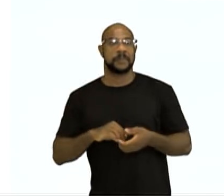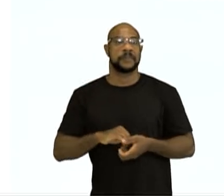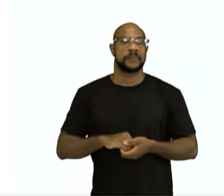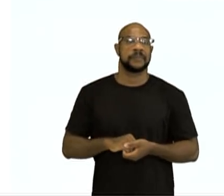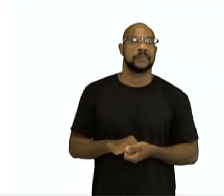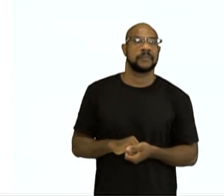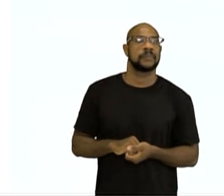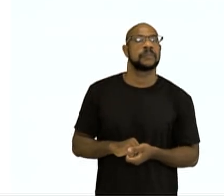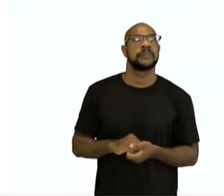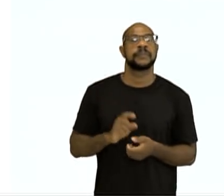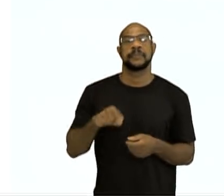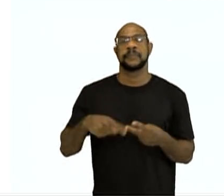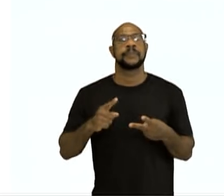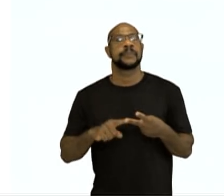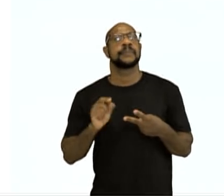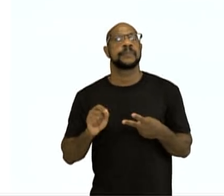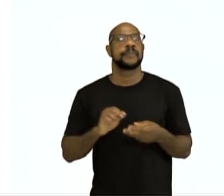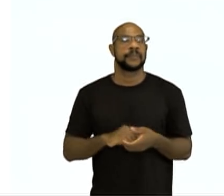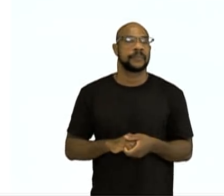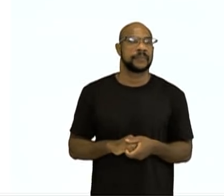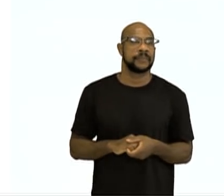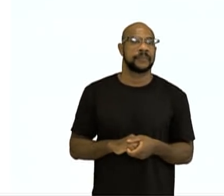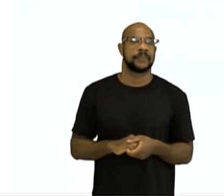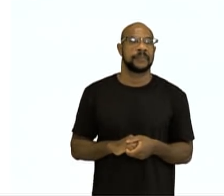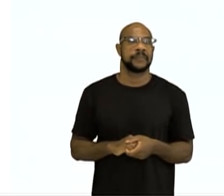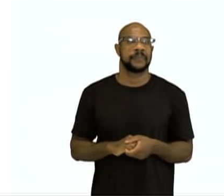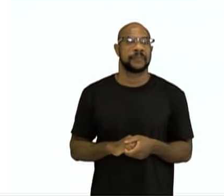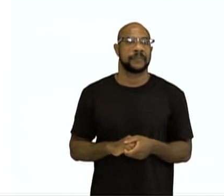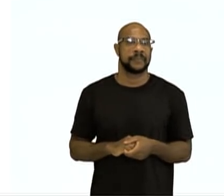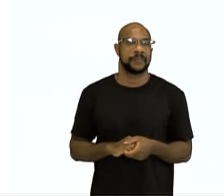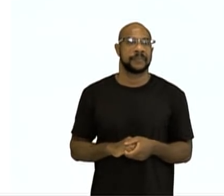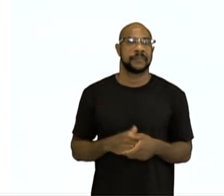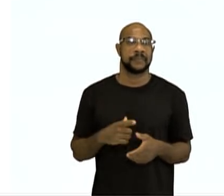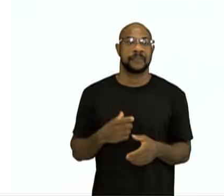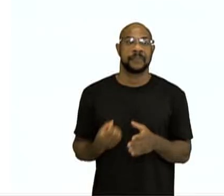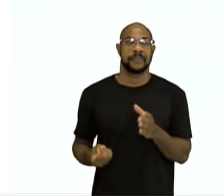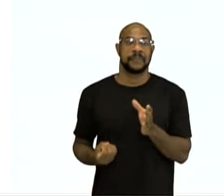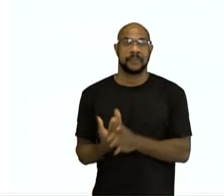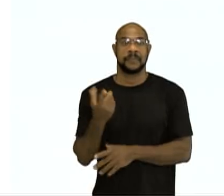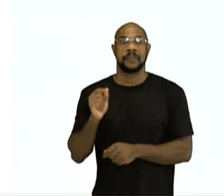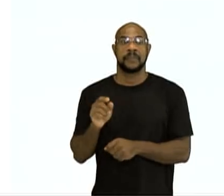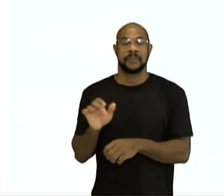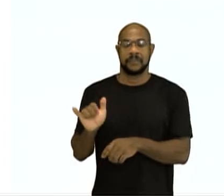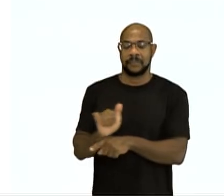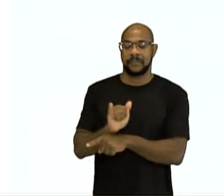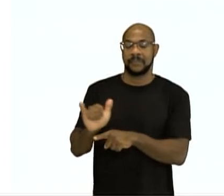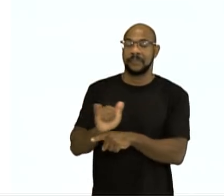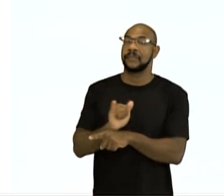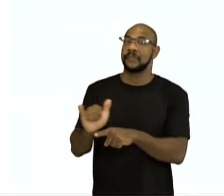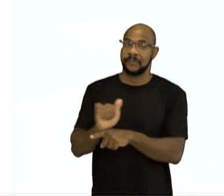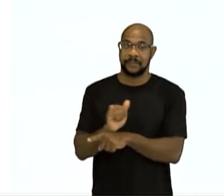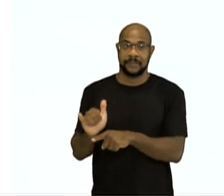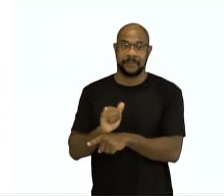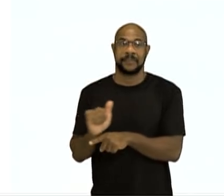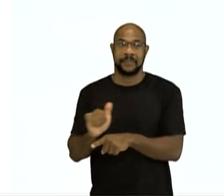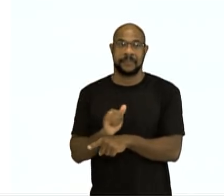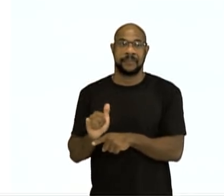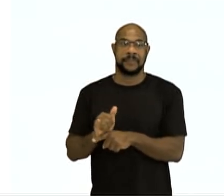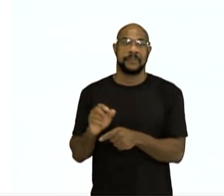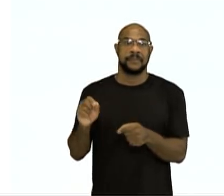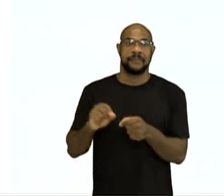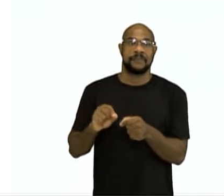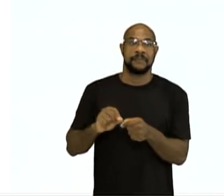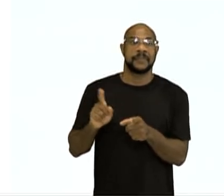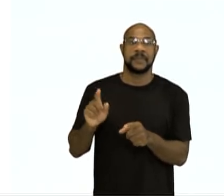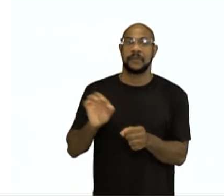que falou depois? Os jogadores criam estratégias para quebrar o jejum de 12 horas durante o Ramadã.